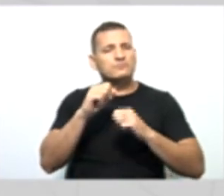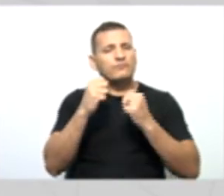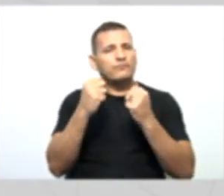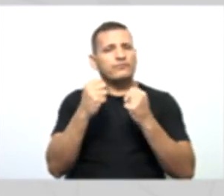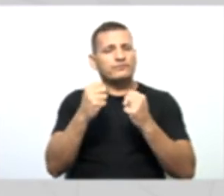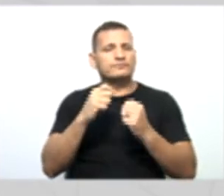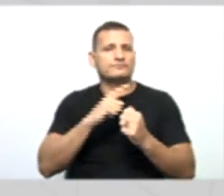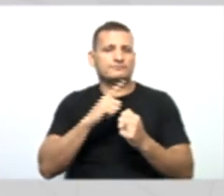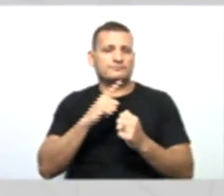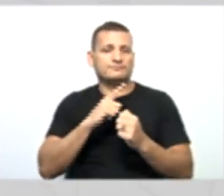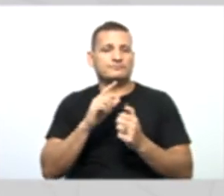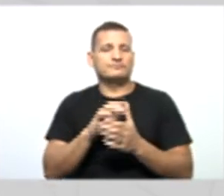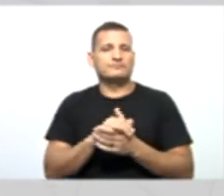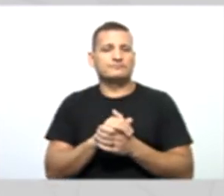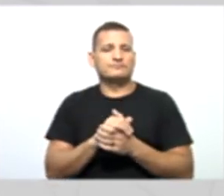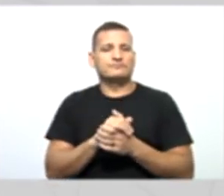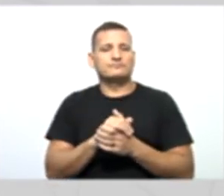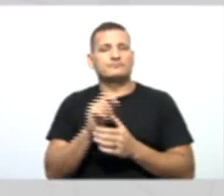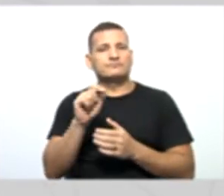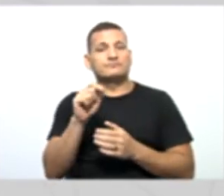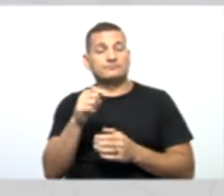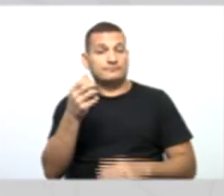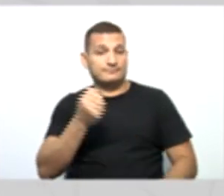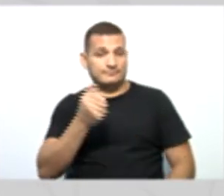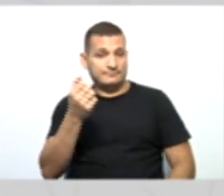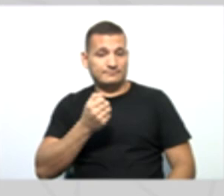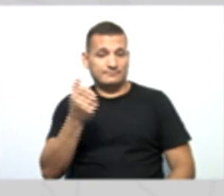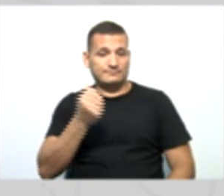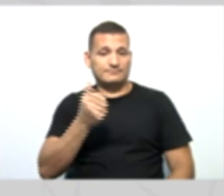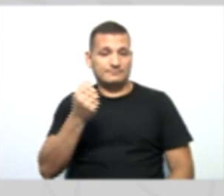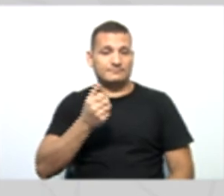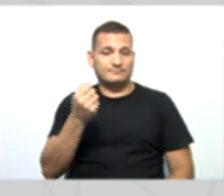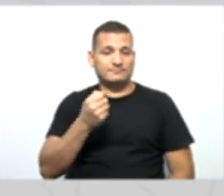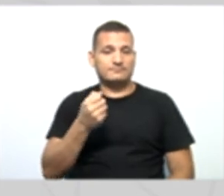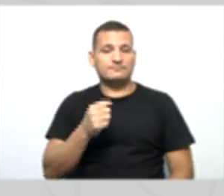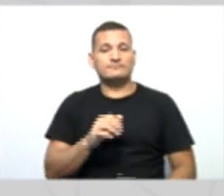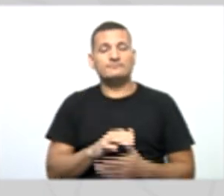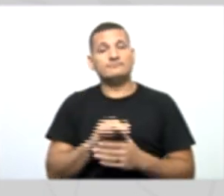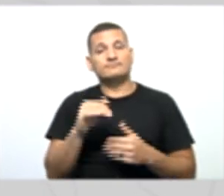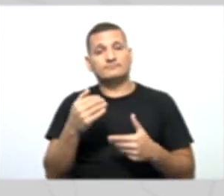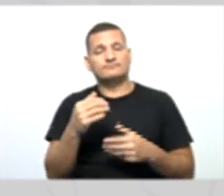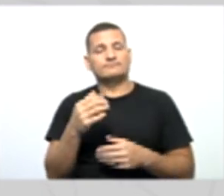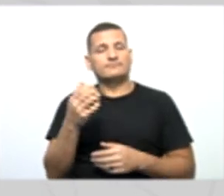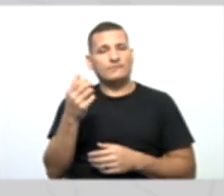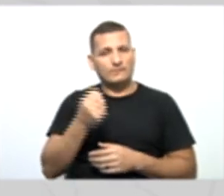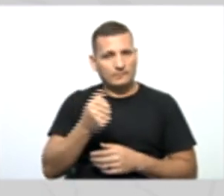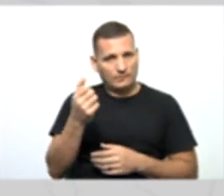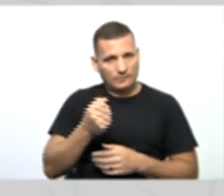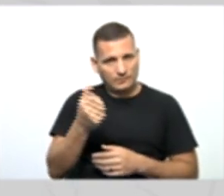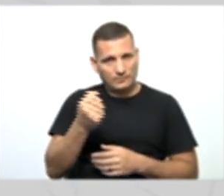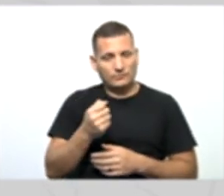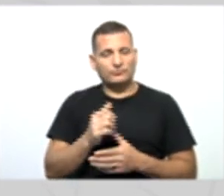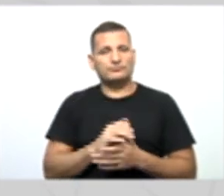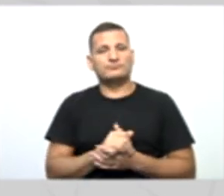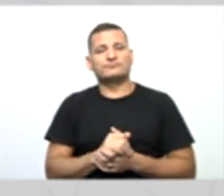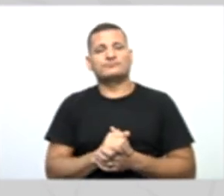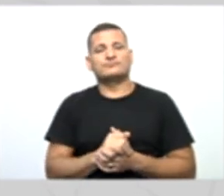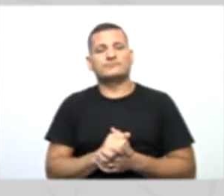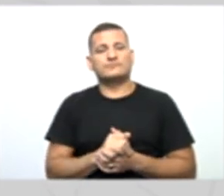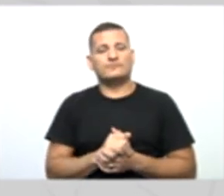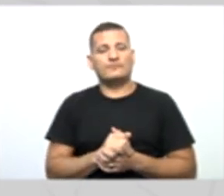forte ali em relação ao leite. Quem colocou produção do leite está